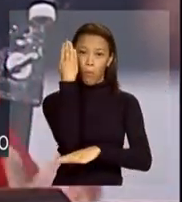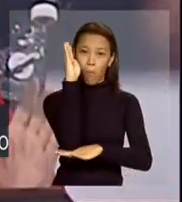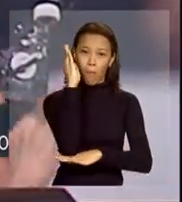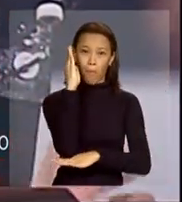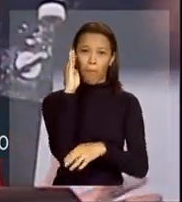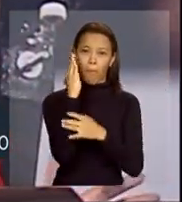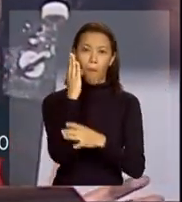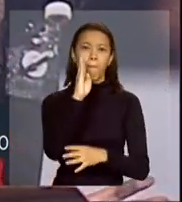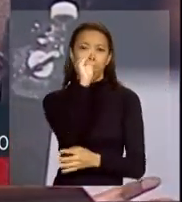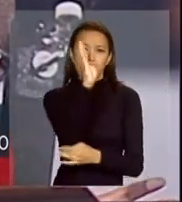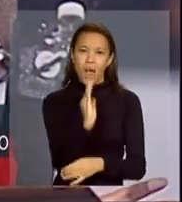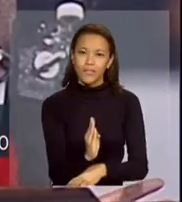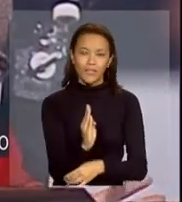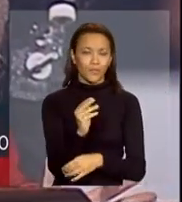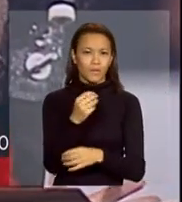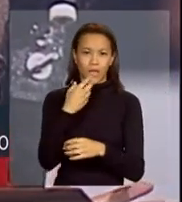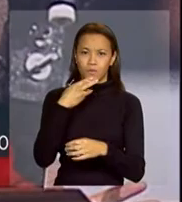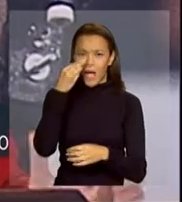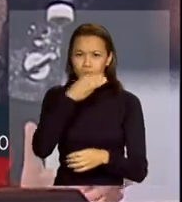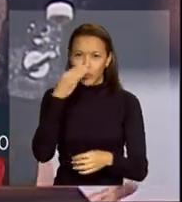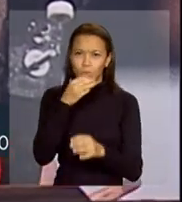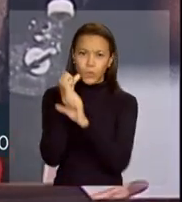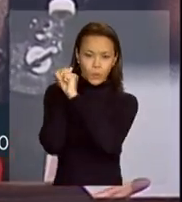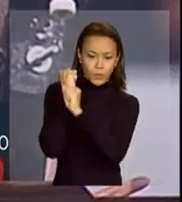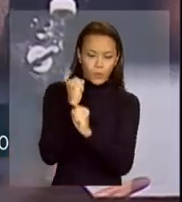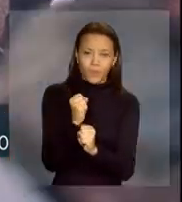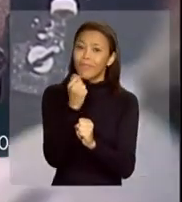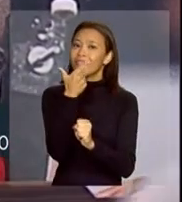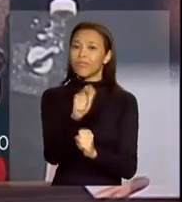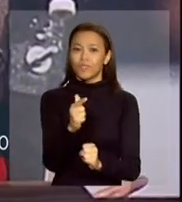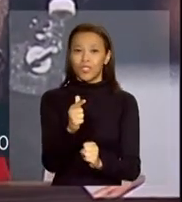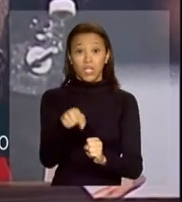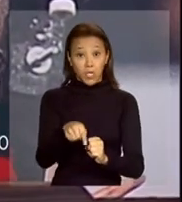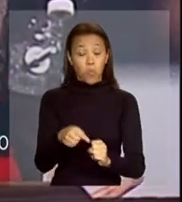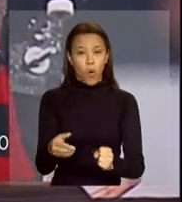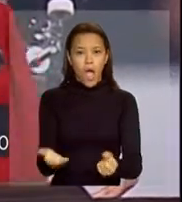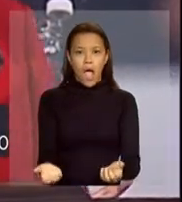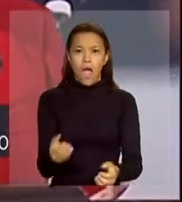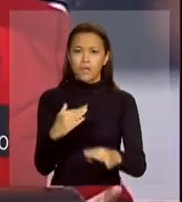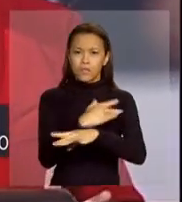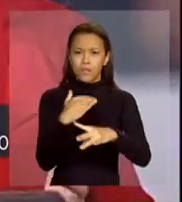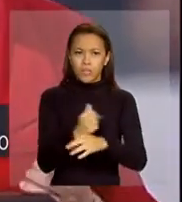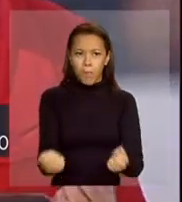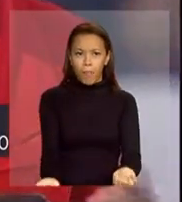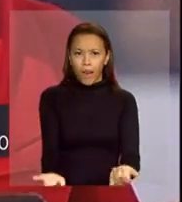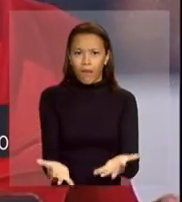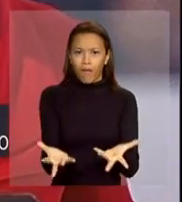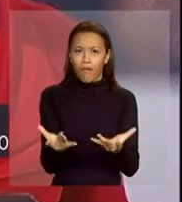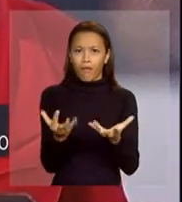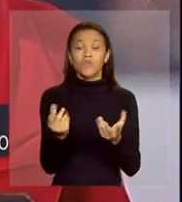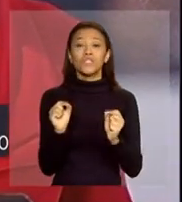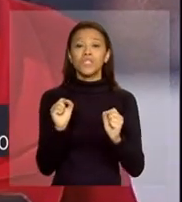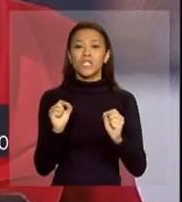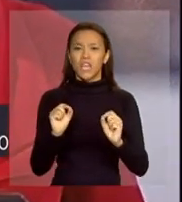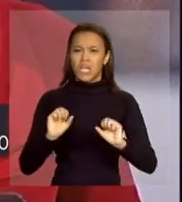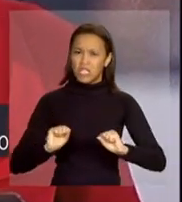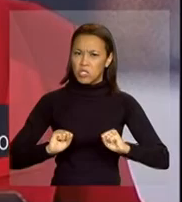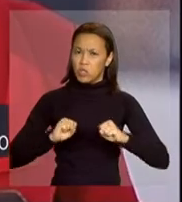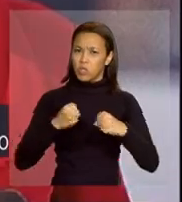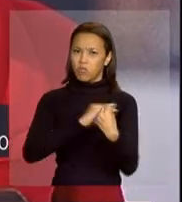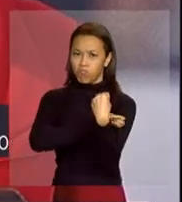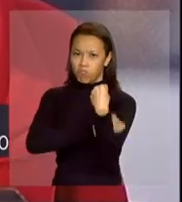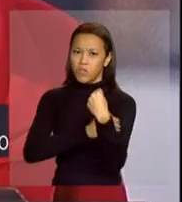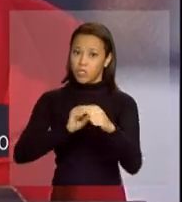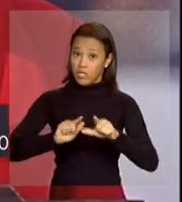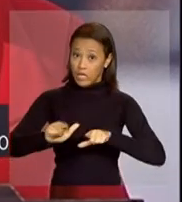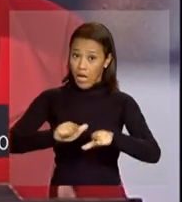nem nem açúcar se perdeu uma cidade através do esforço da nossa